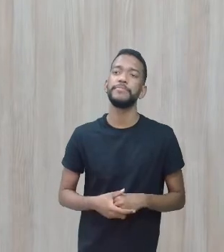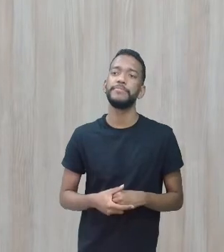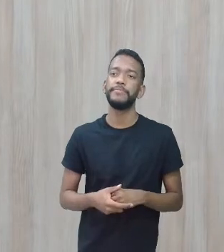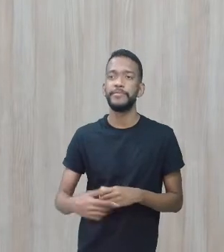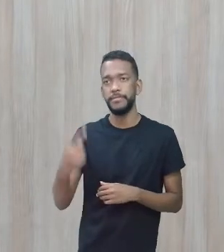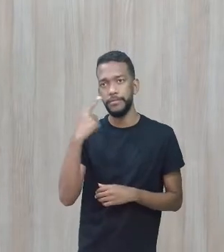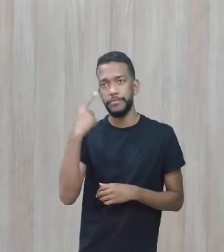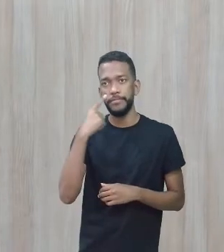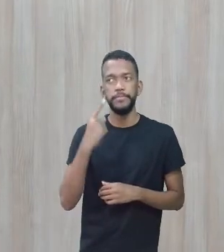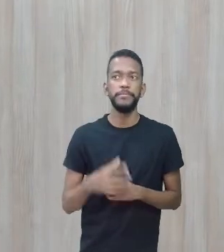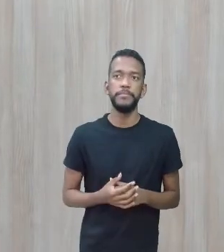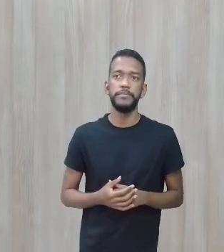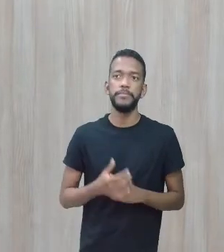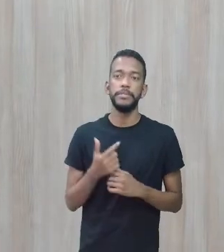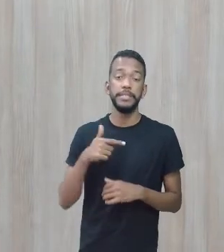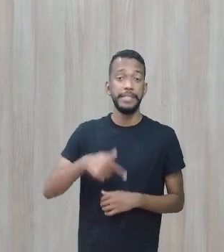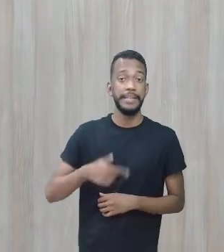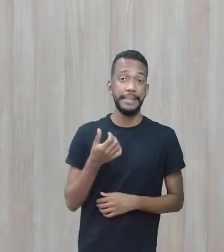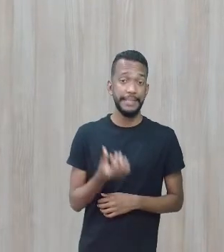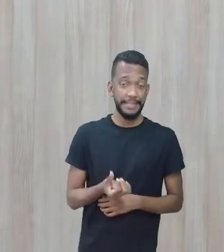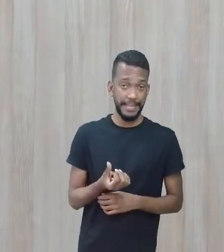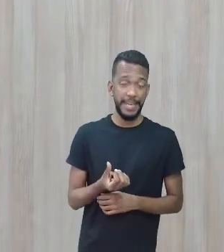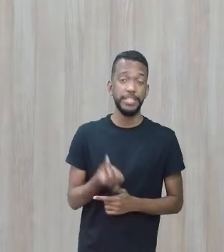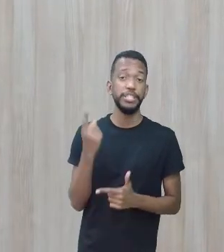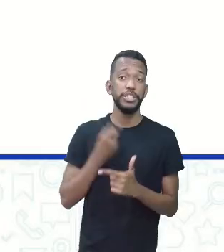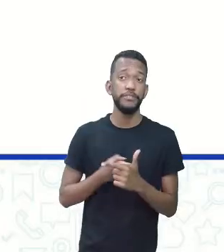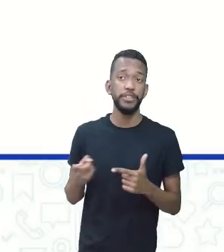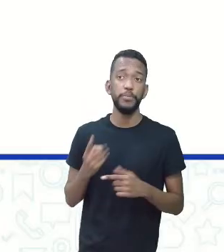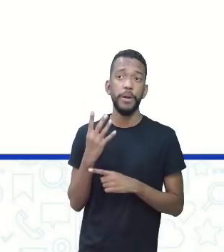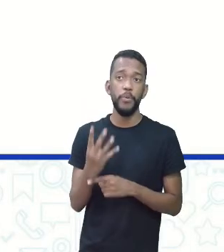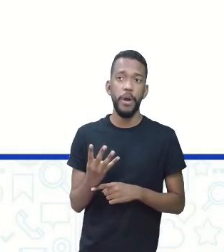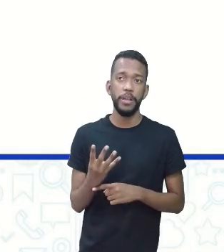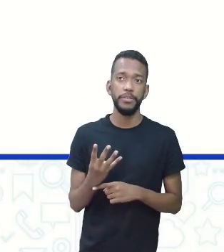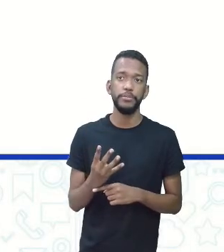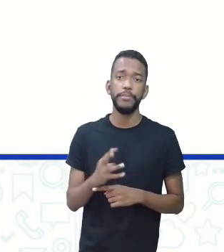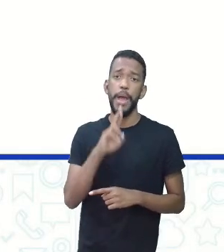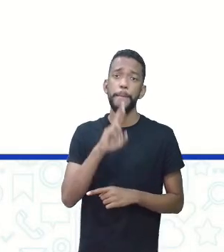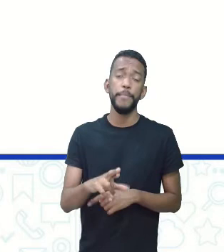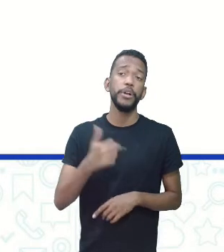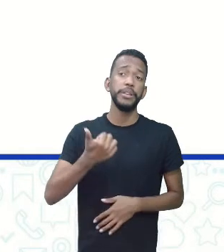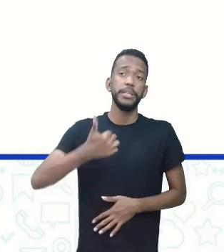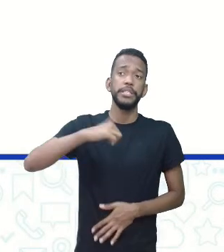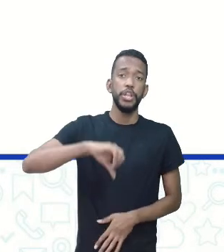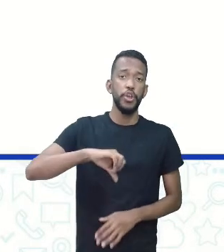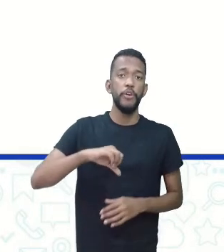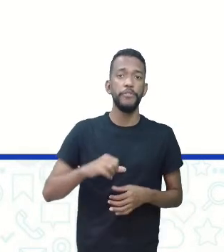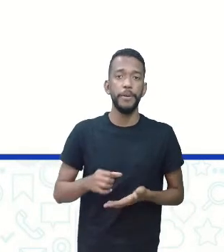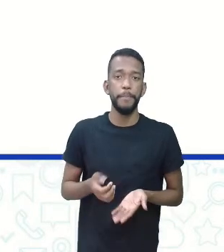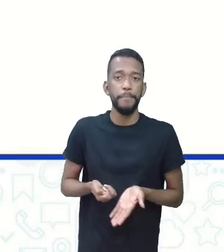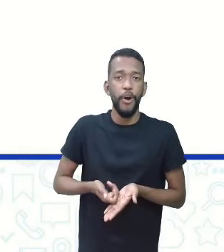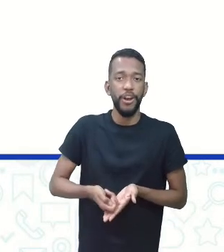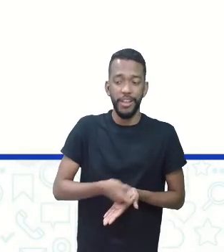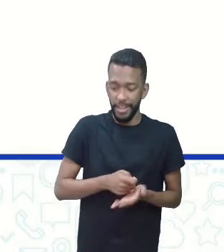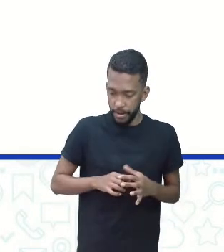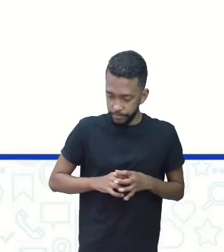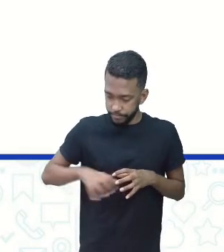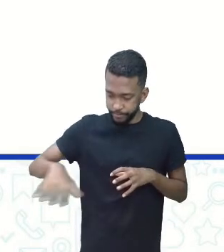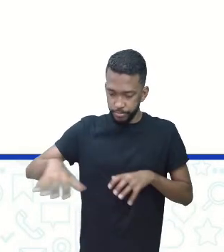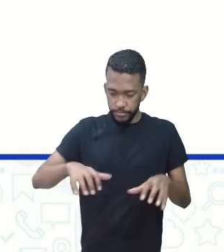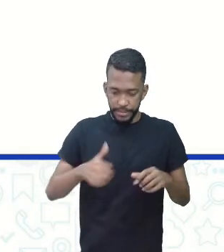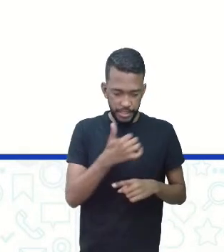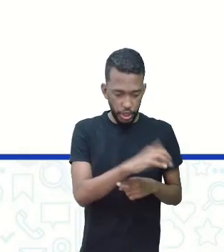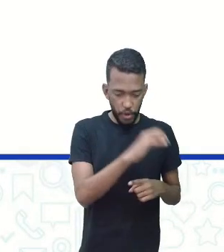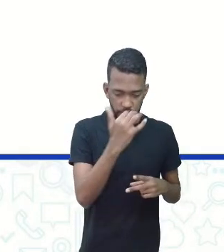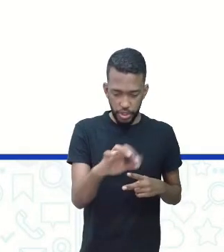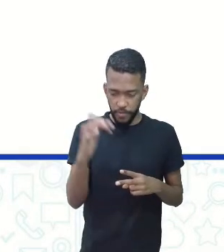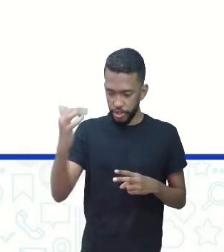vamos lá, ó. Eu tenho 76 dividido para 4. Isso vai me dar 19 bolinhas de gude para cada